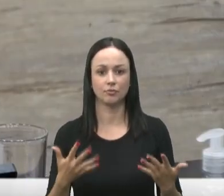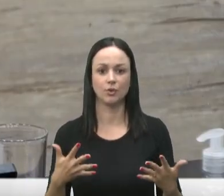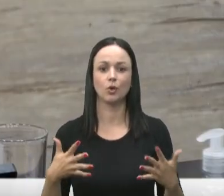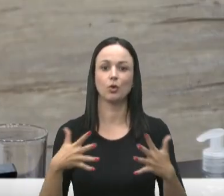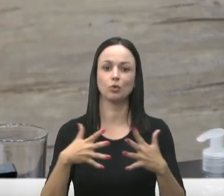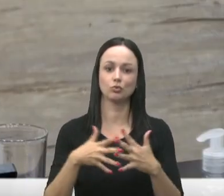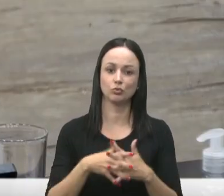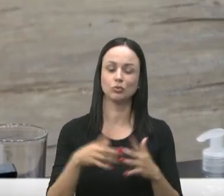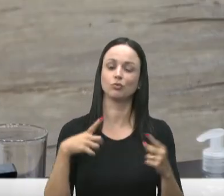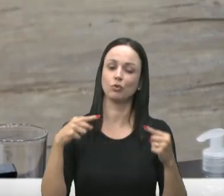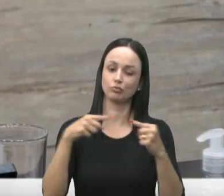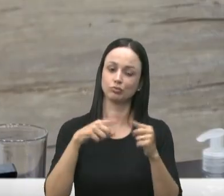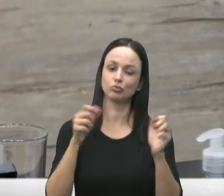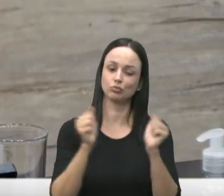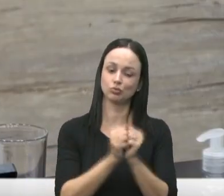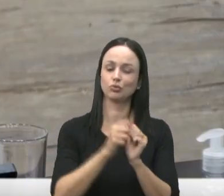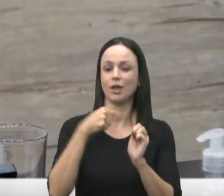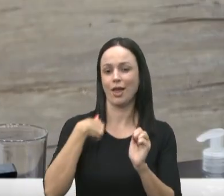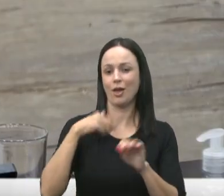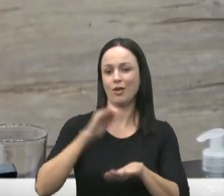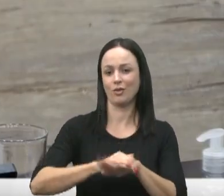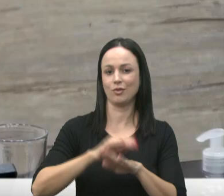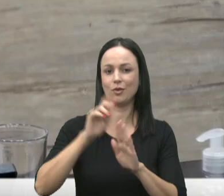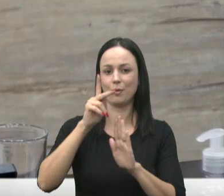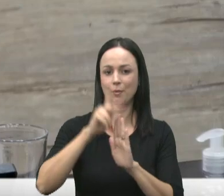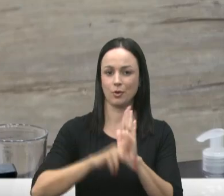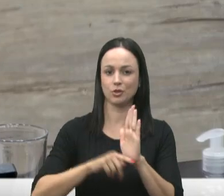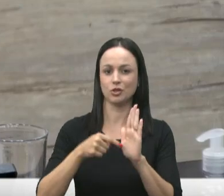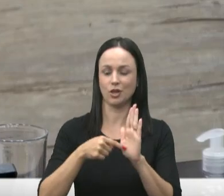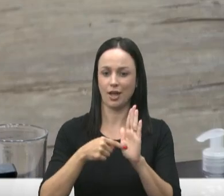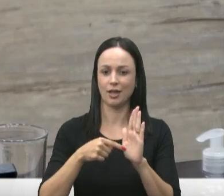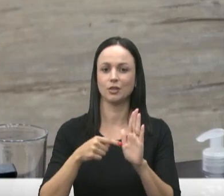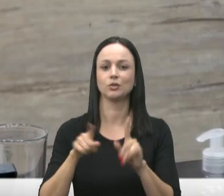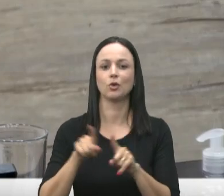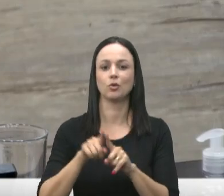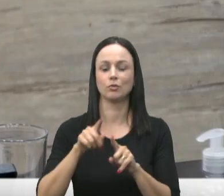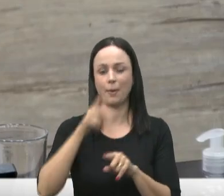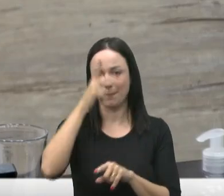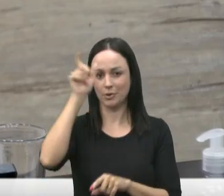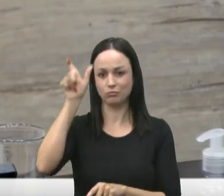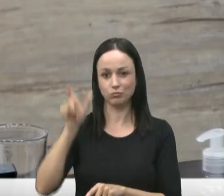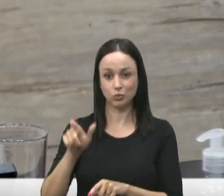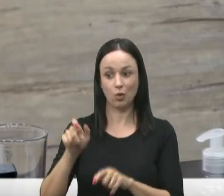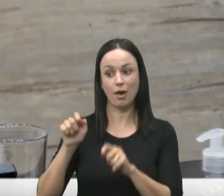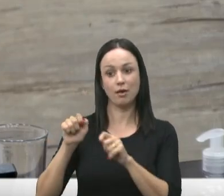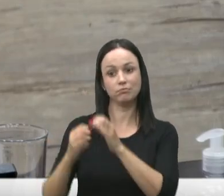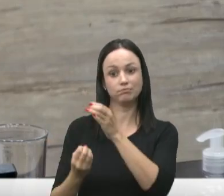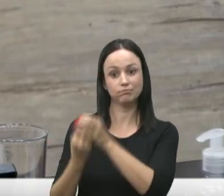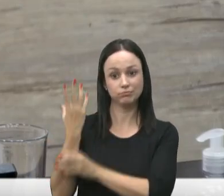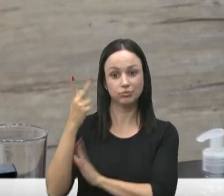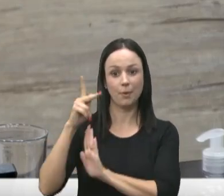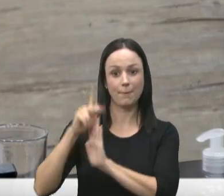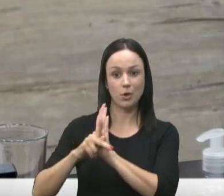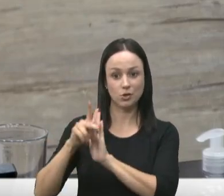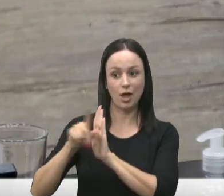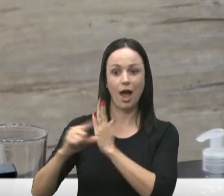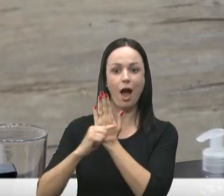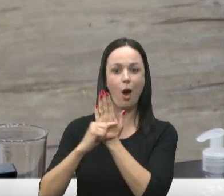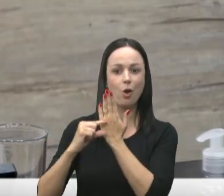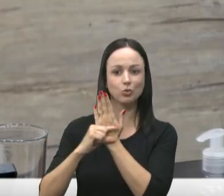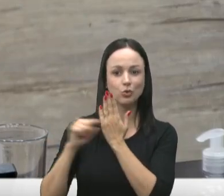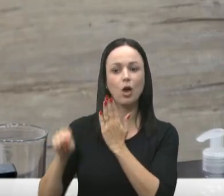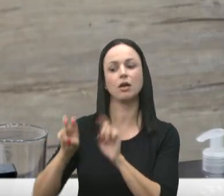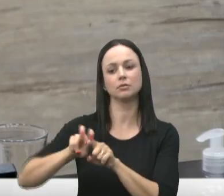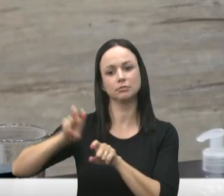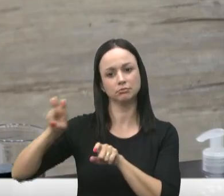autoria do projeto também. Normalmente, o autor senta conosco, né, ou se é um outro vereador que não eu, senta conosco